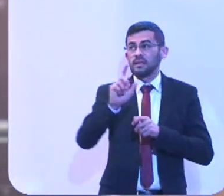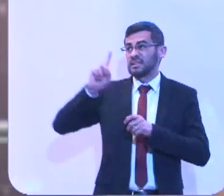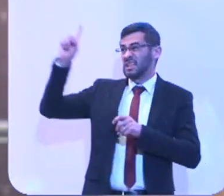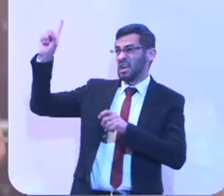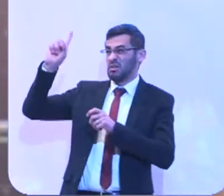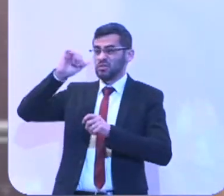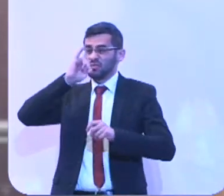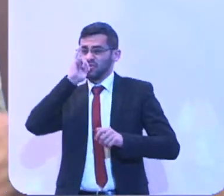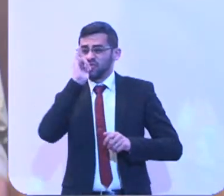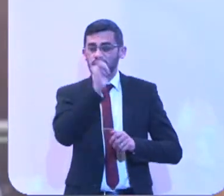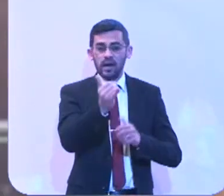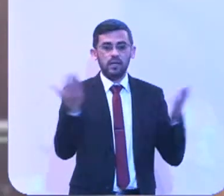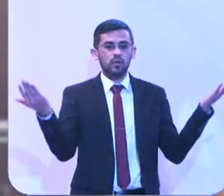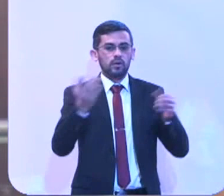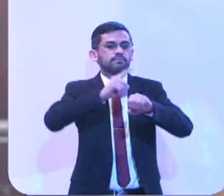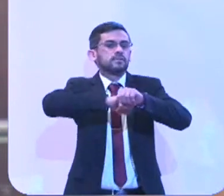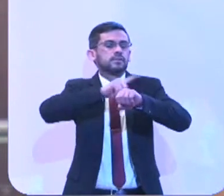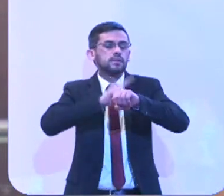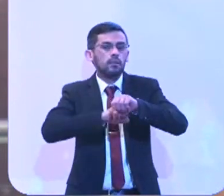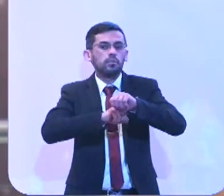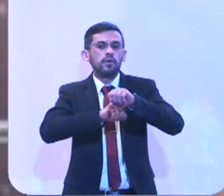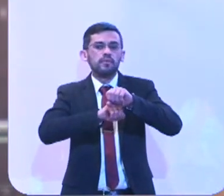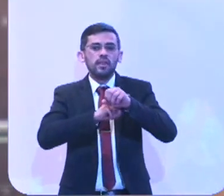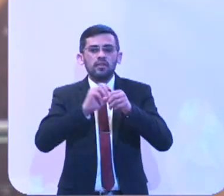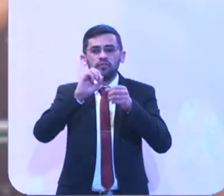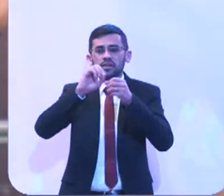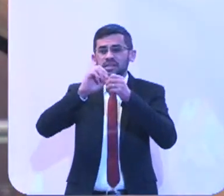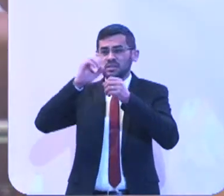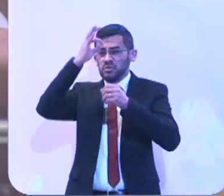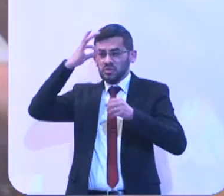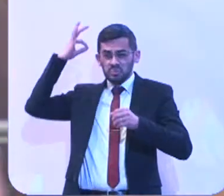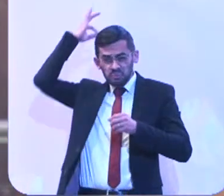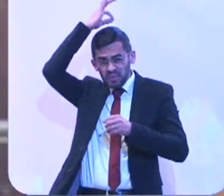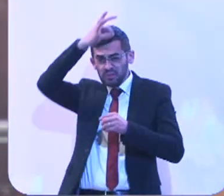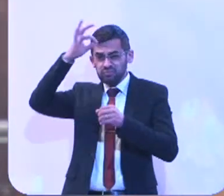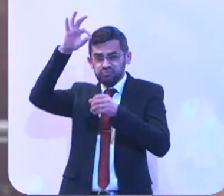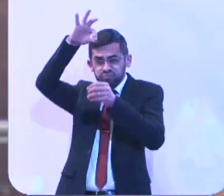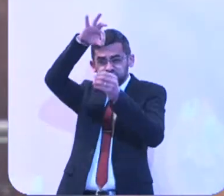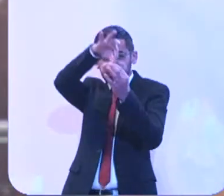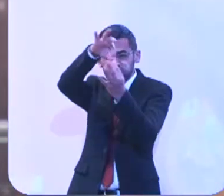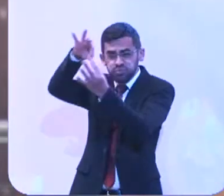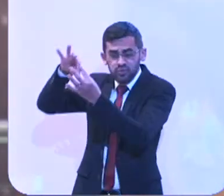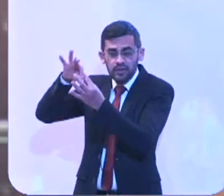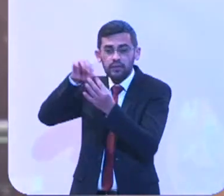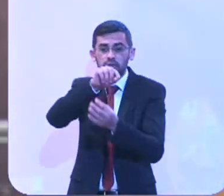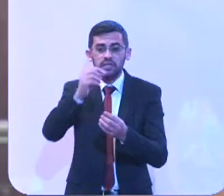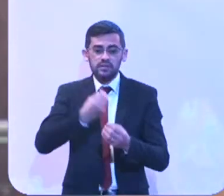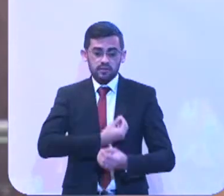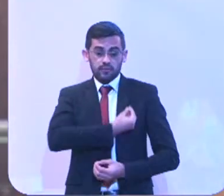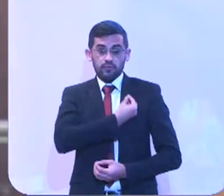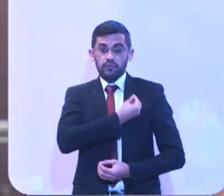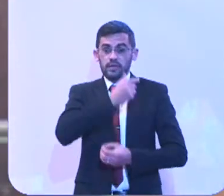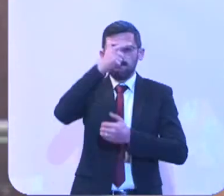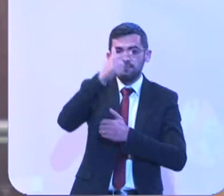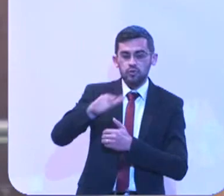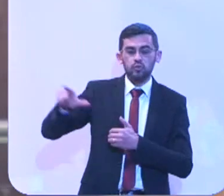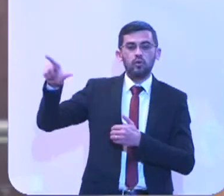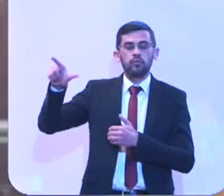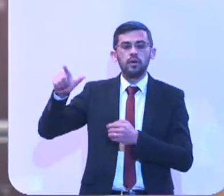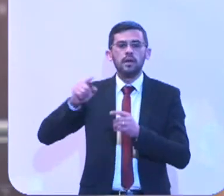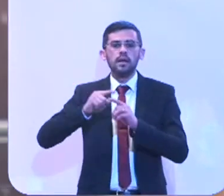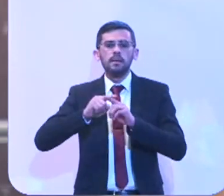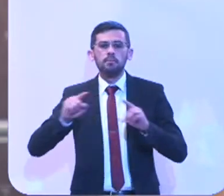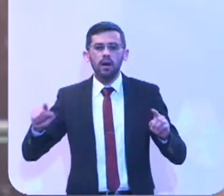diz o soberano Senhor a estes ossos, farei um espírito entrar em vocês e vocês terão vida.